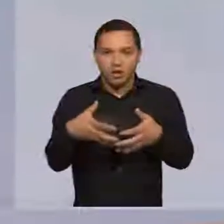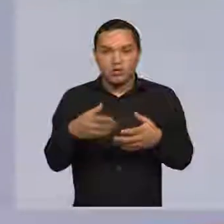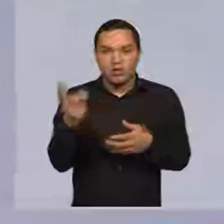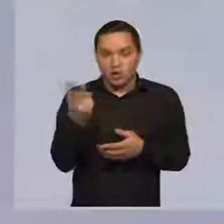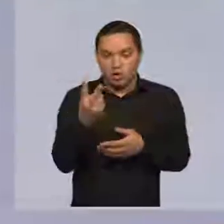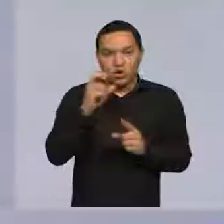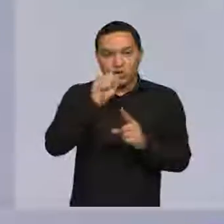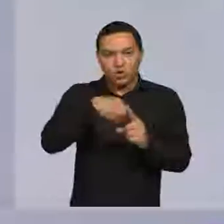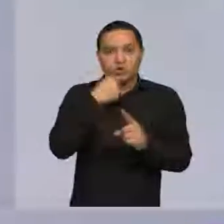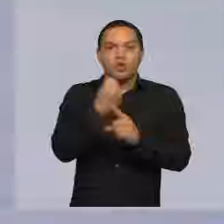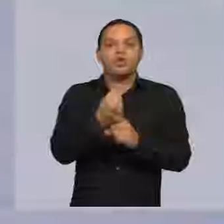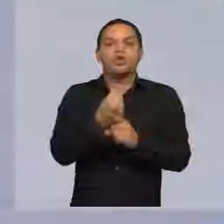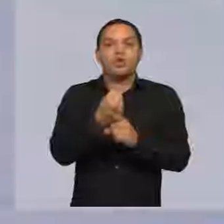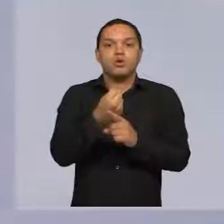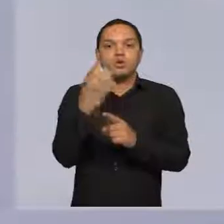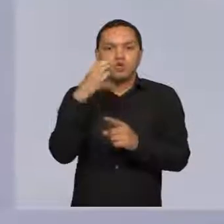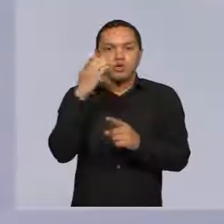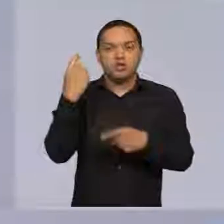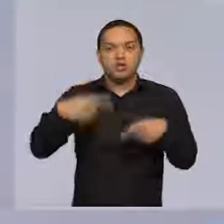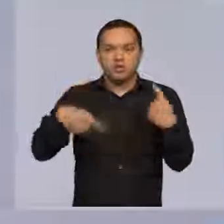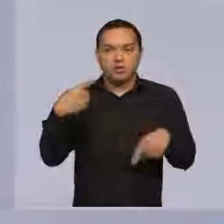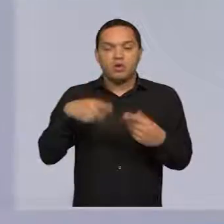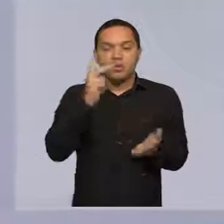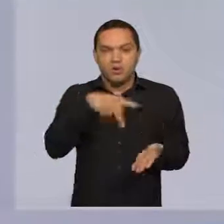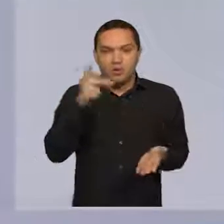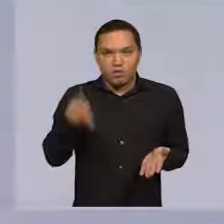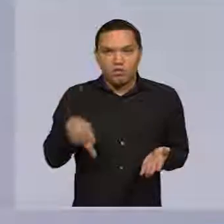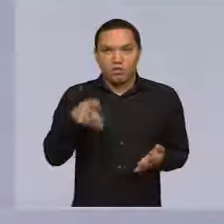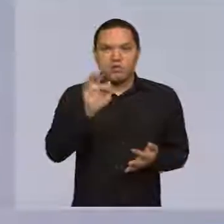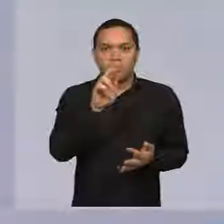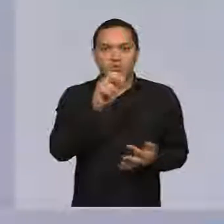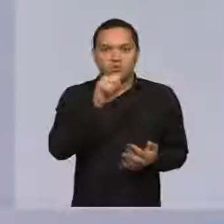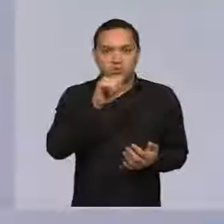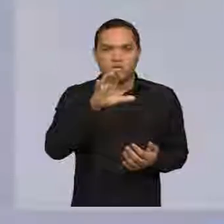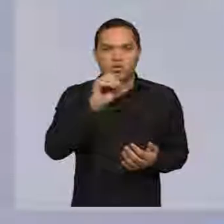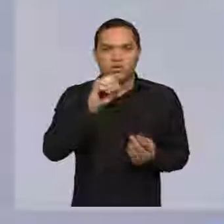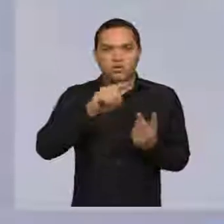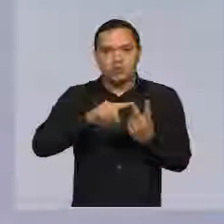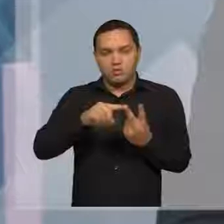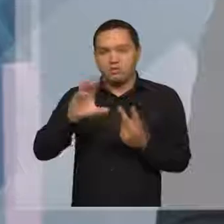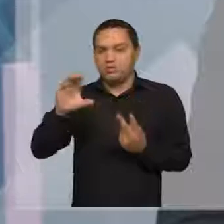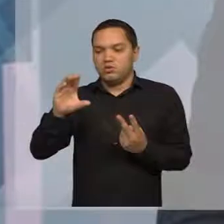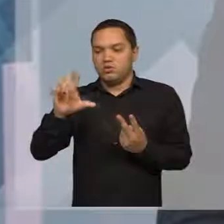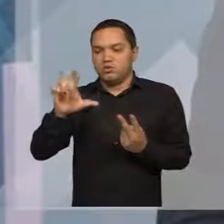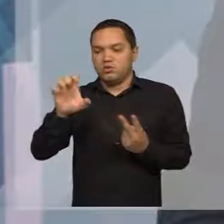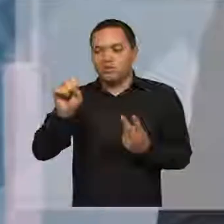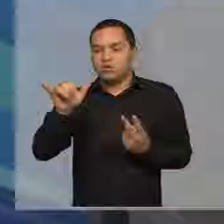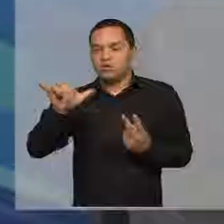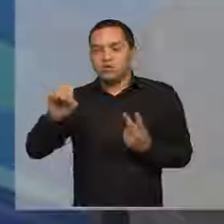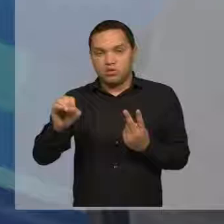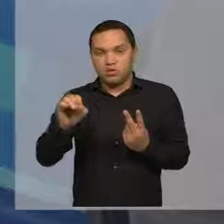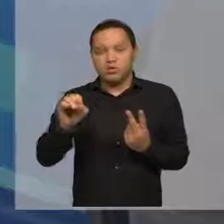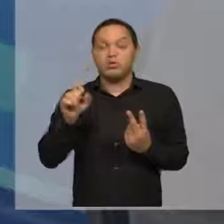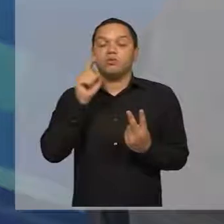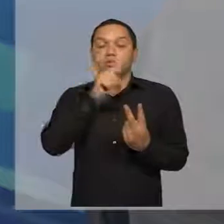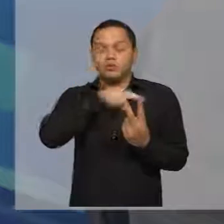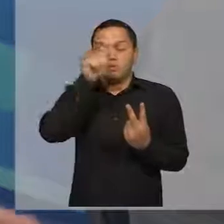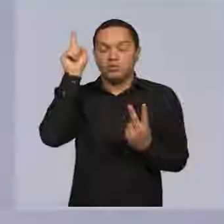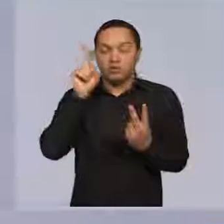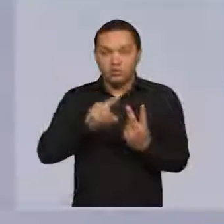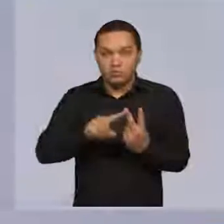nossa equipe, que são os sociólogos e cientistas políticos, professores Francisco Moreira e Clésio